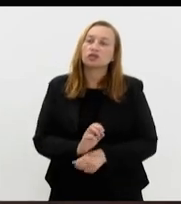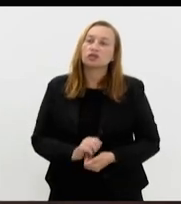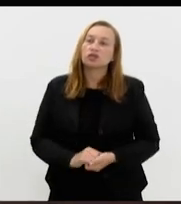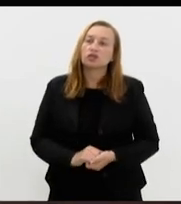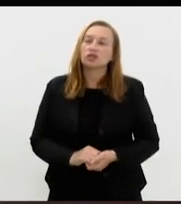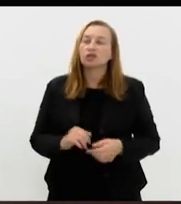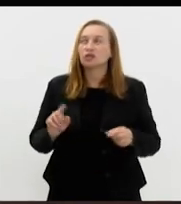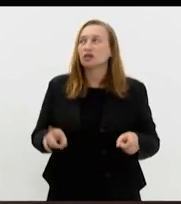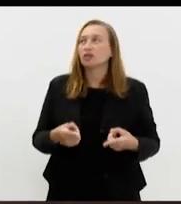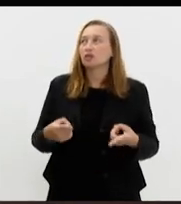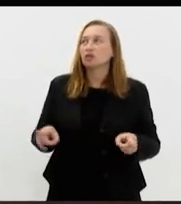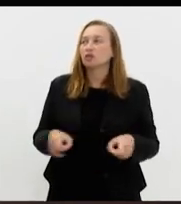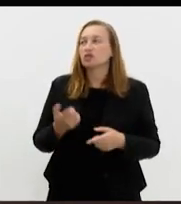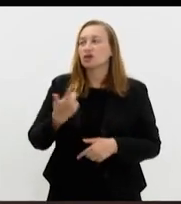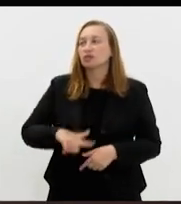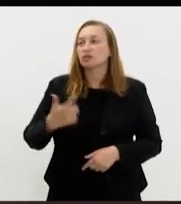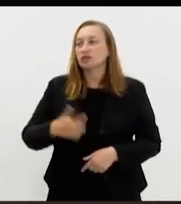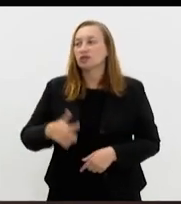cantilena repetindo